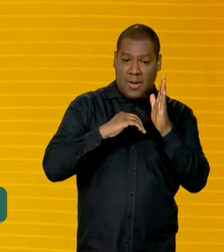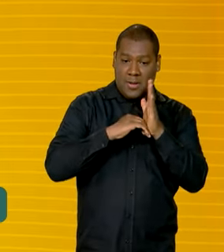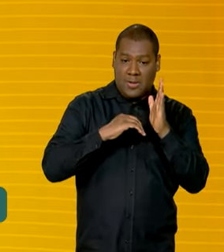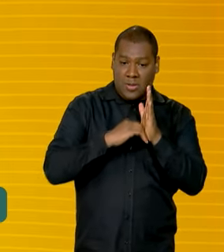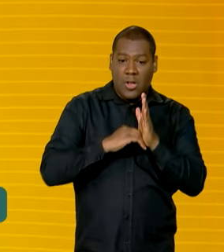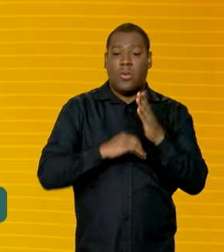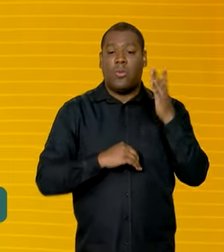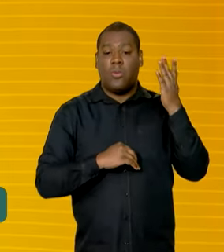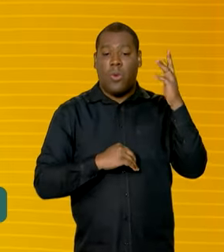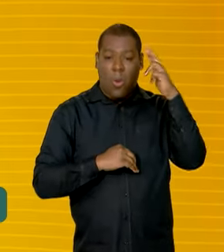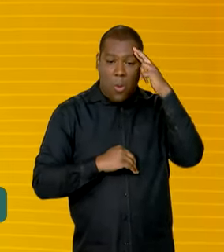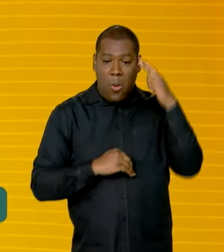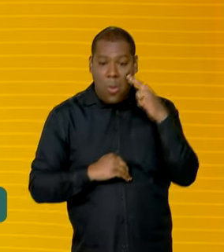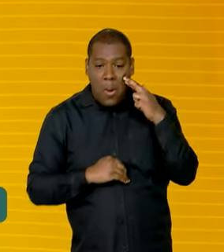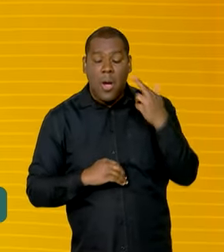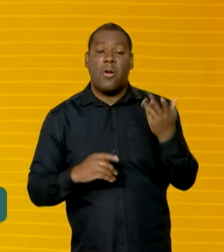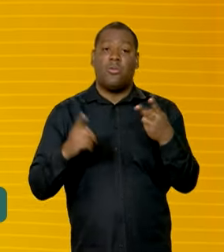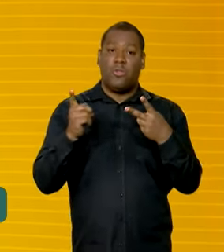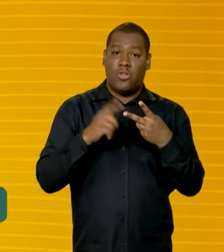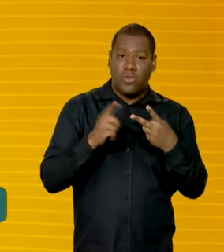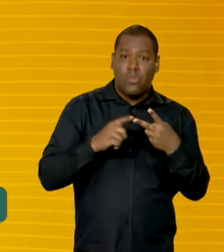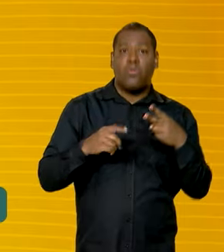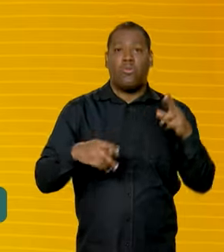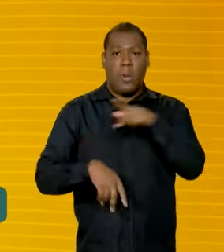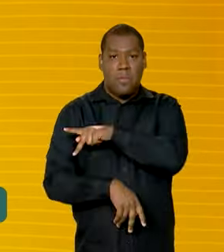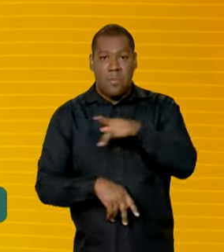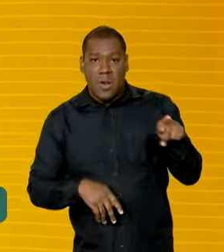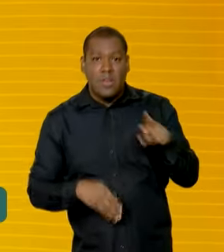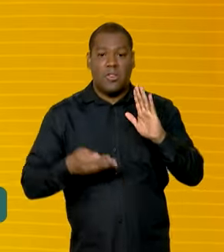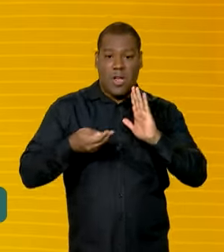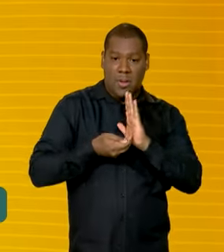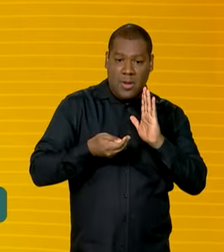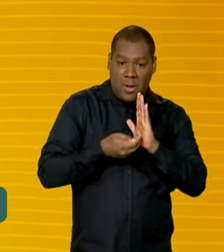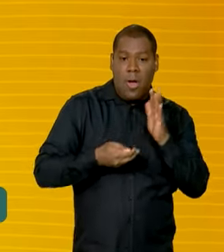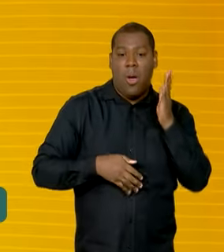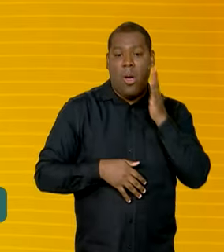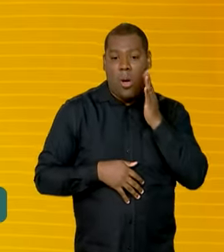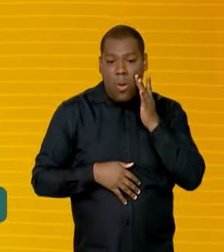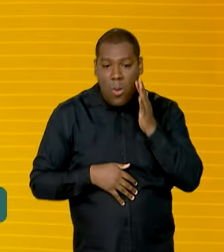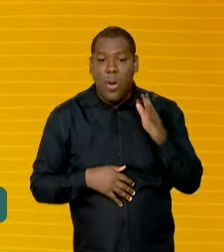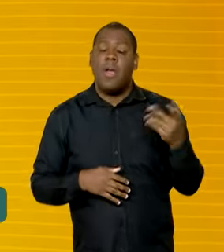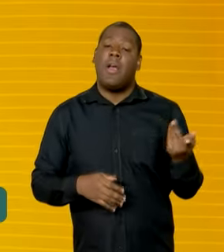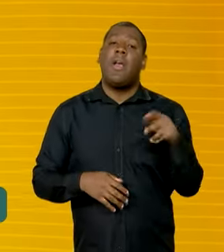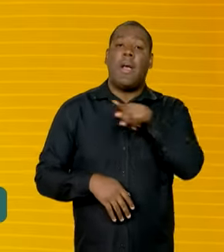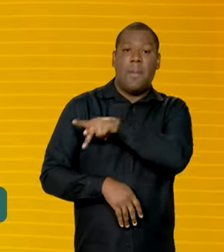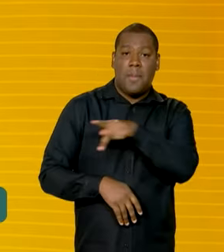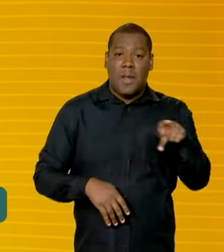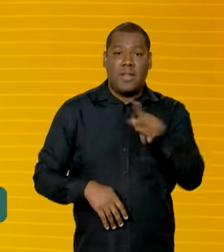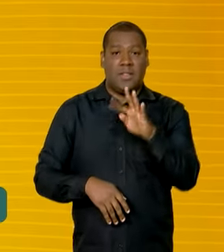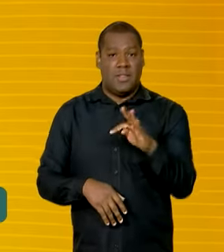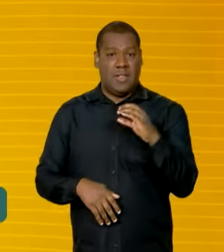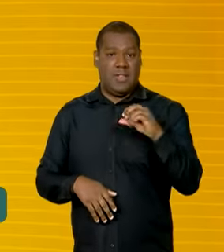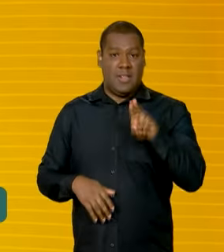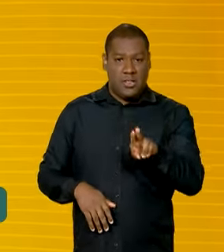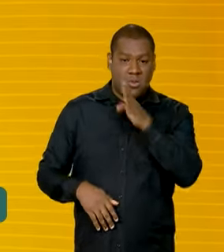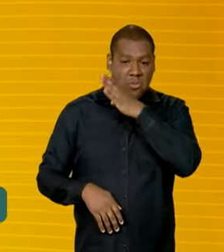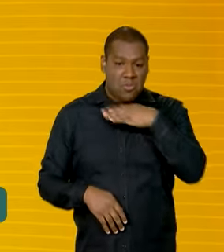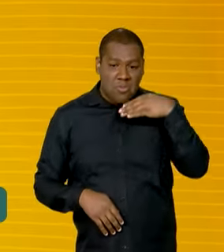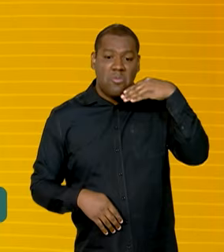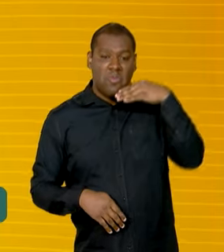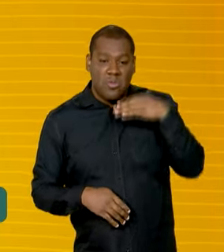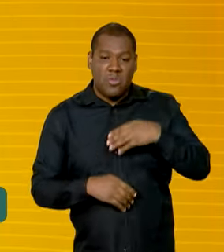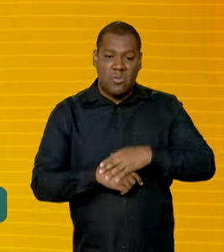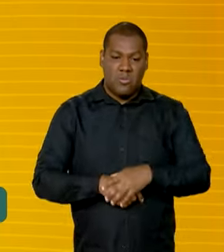do Tribunal de Contas da União, Bruno Dantas. A comitiva pôde ver do alto a dimensão da tragédia e